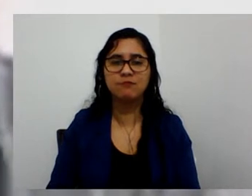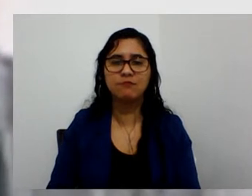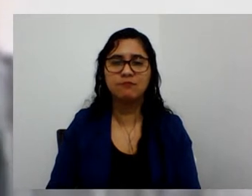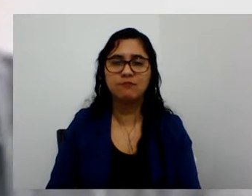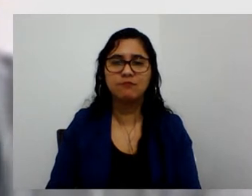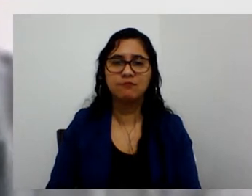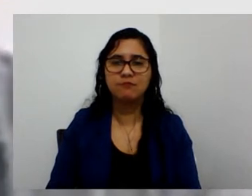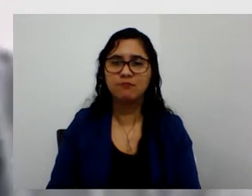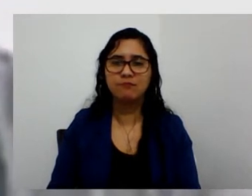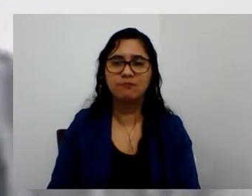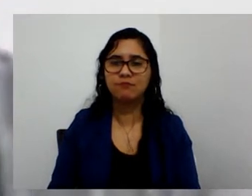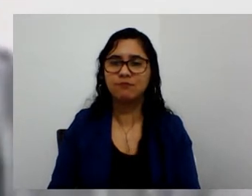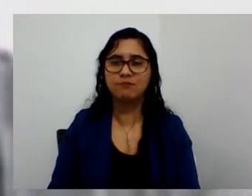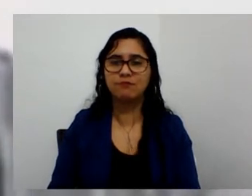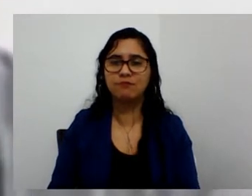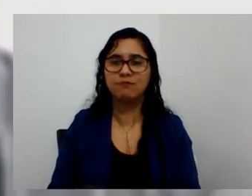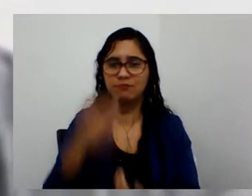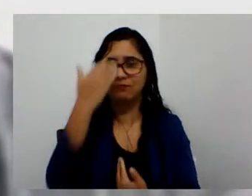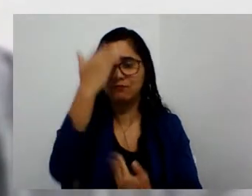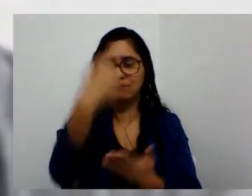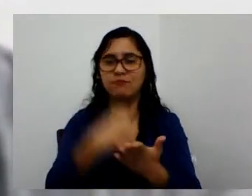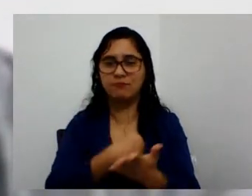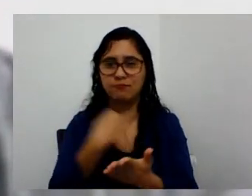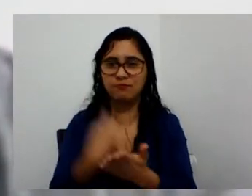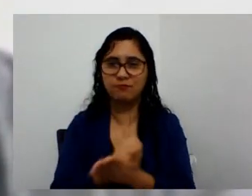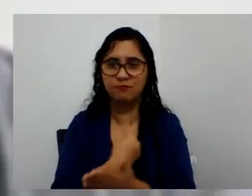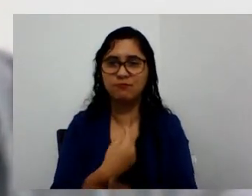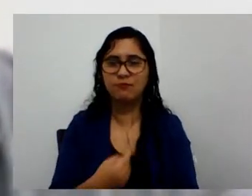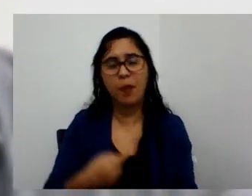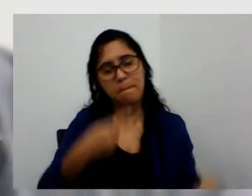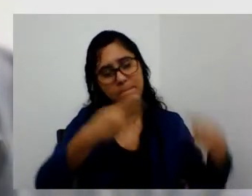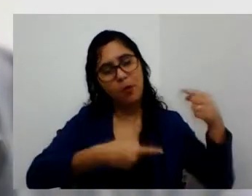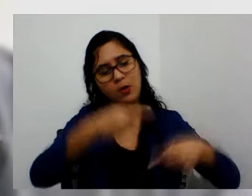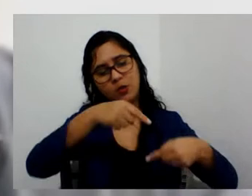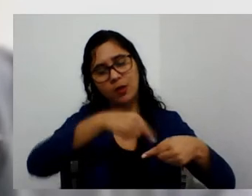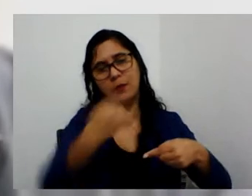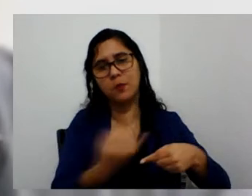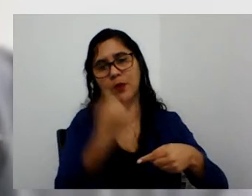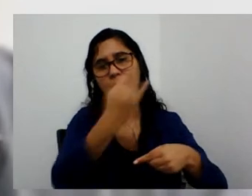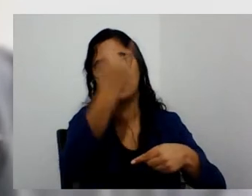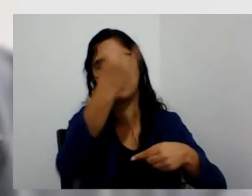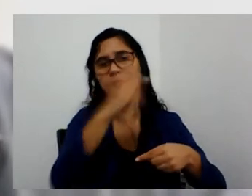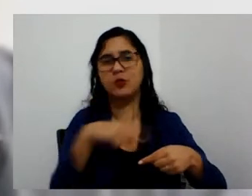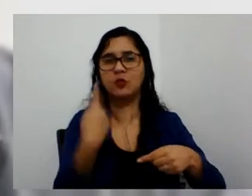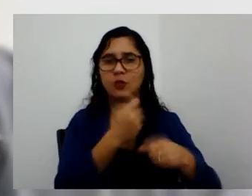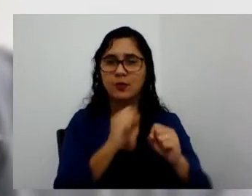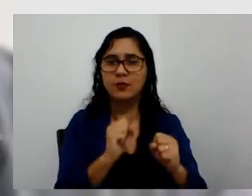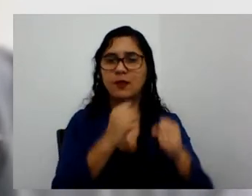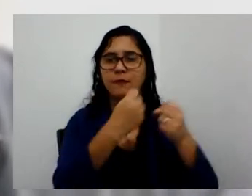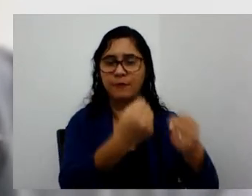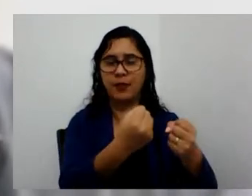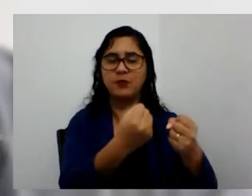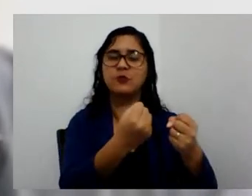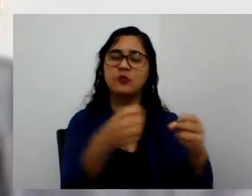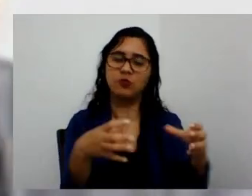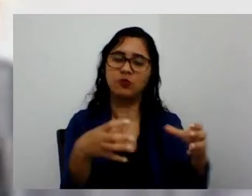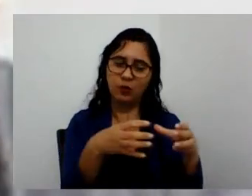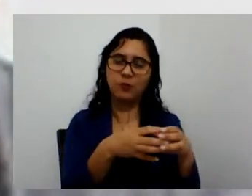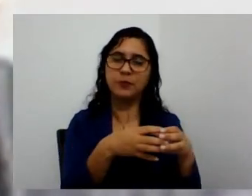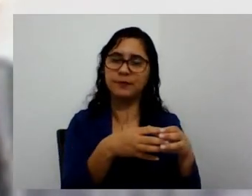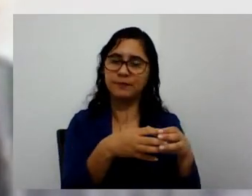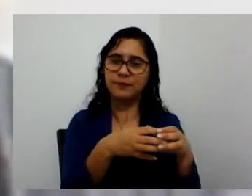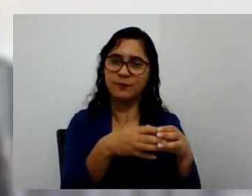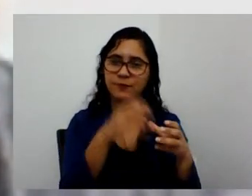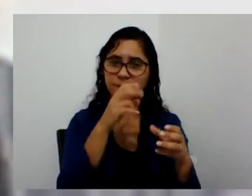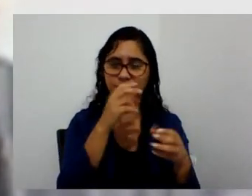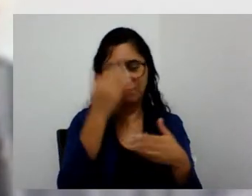Não vai dar tempo, então, mas eu agradeço a pergunta, e é uma política realmente importante que a gente defende claramente na nossa equipe. Tá? Obrigado pela